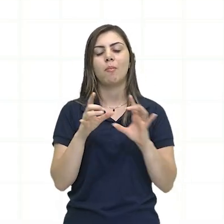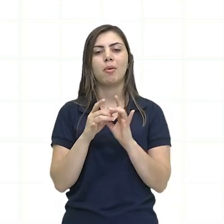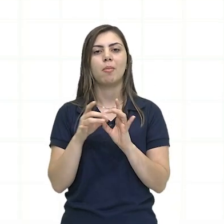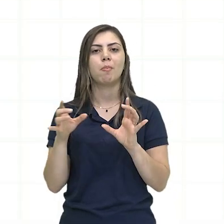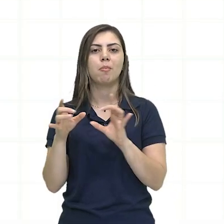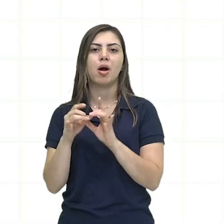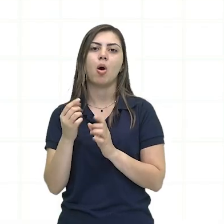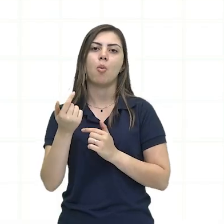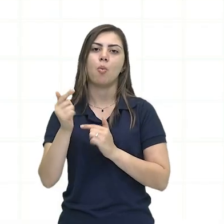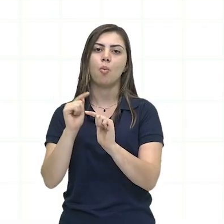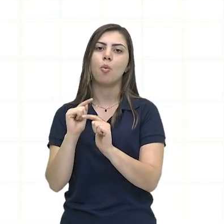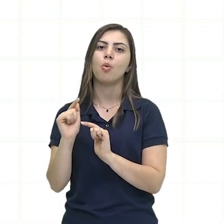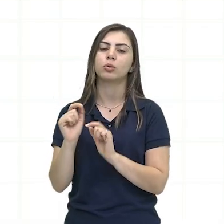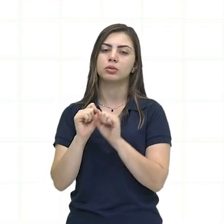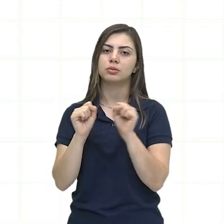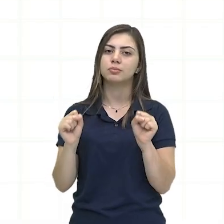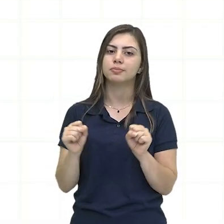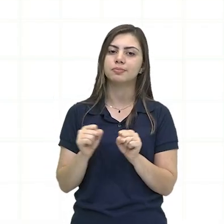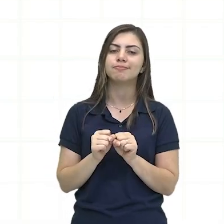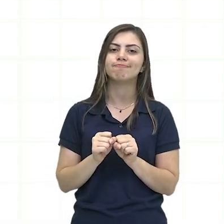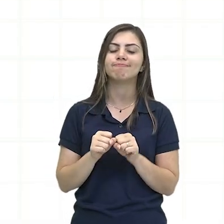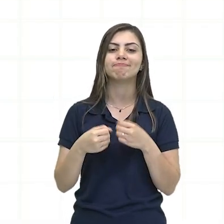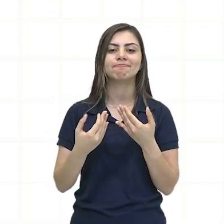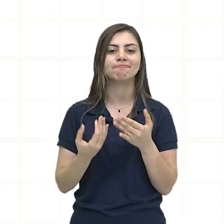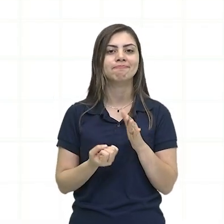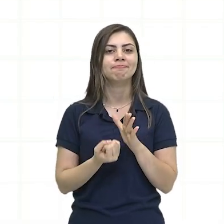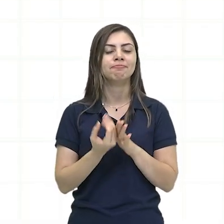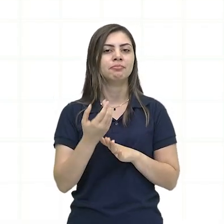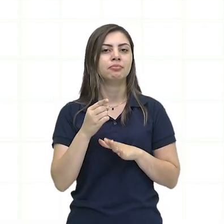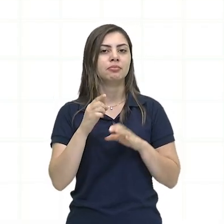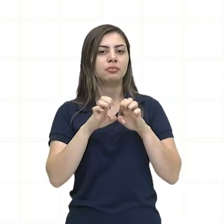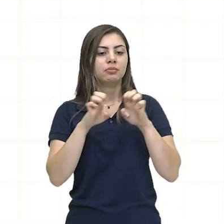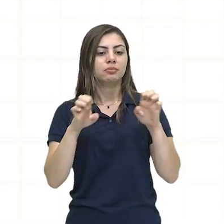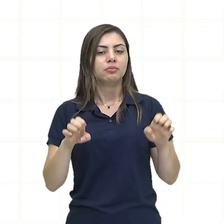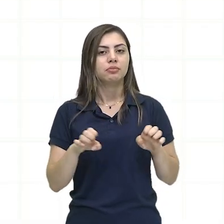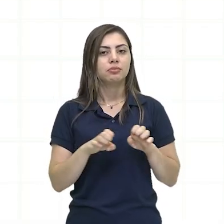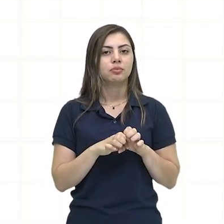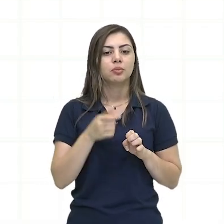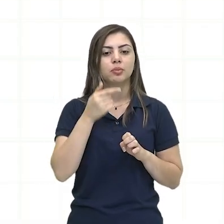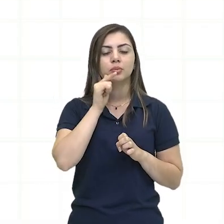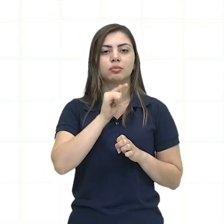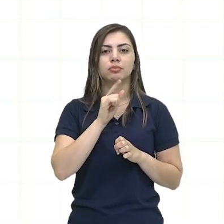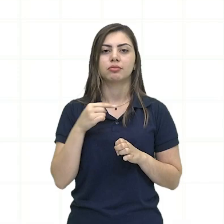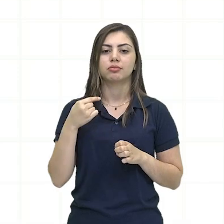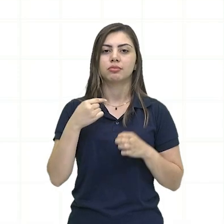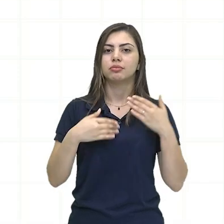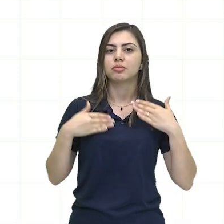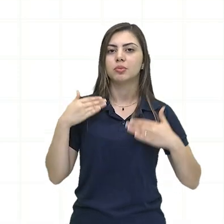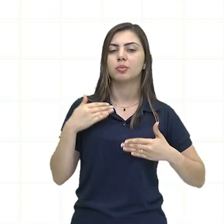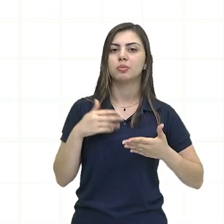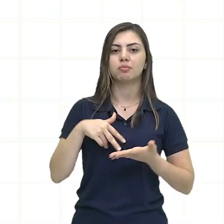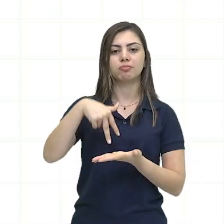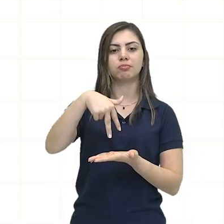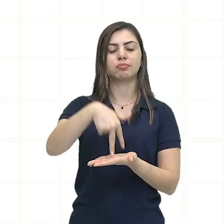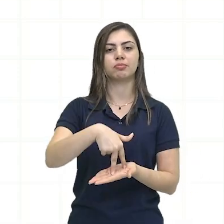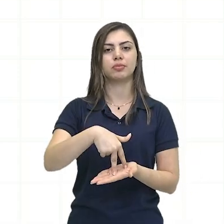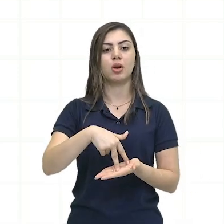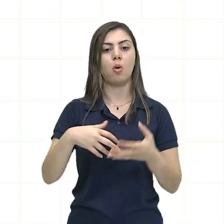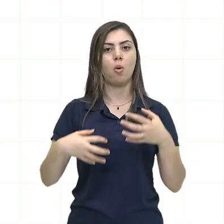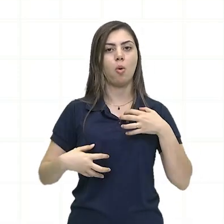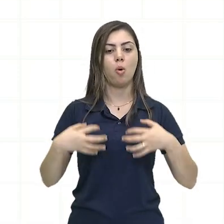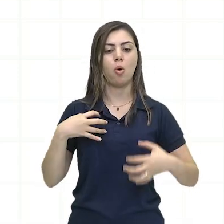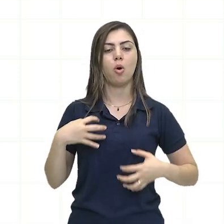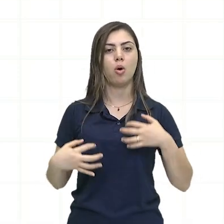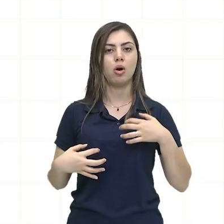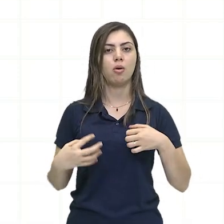isso aí que a gente está vendo, ele forma aí a estrutura que sustenta o corpo, protege os órgãos vitais e